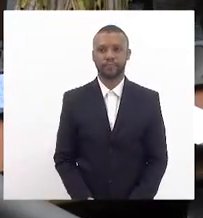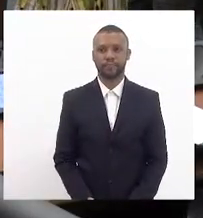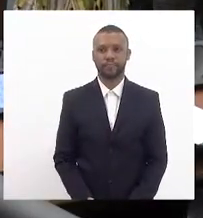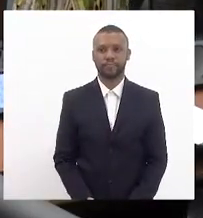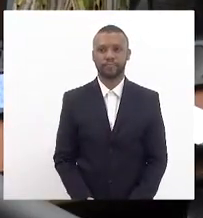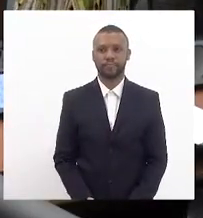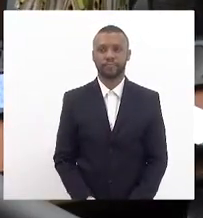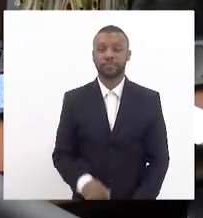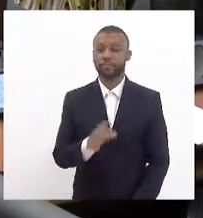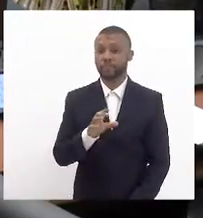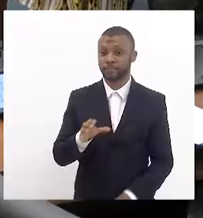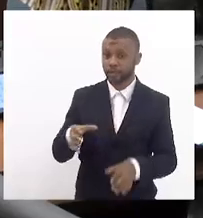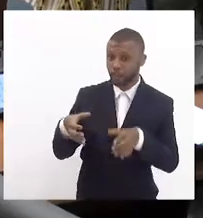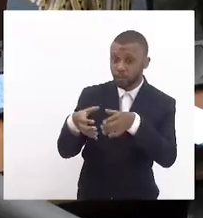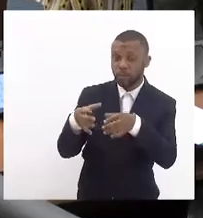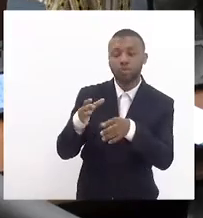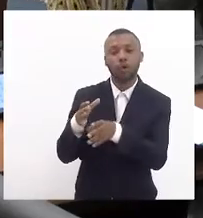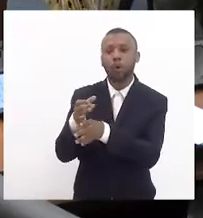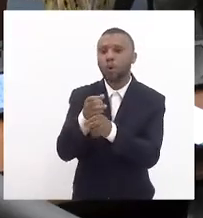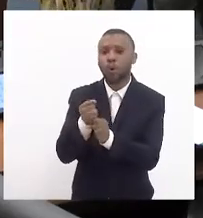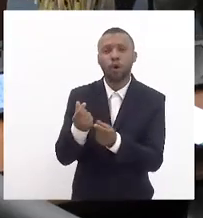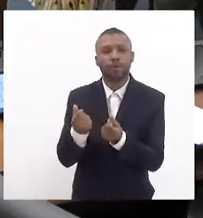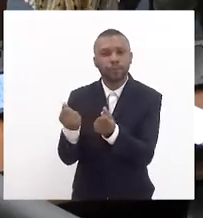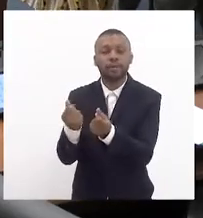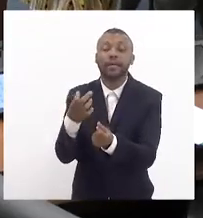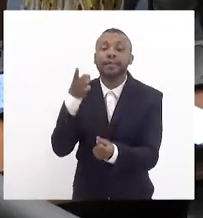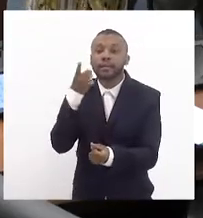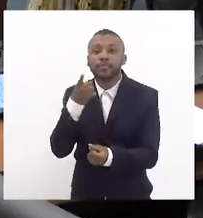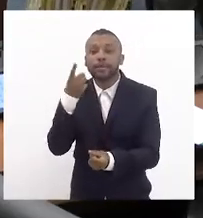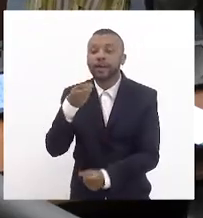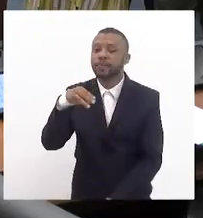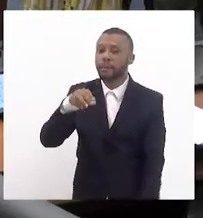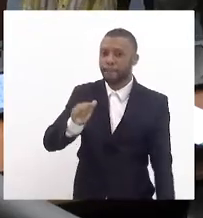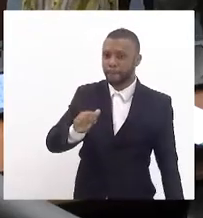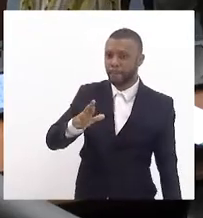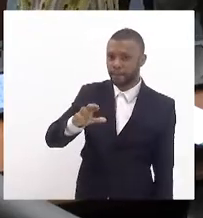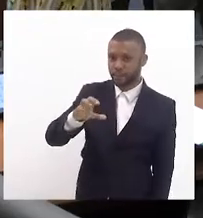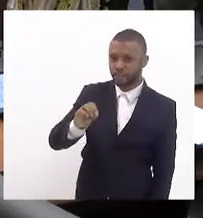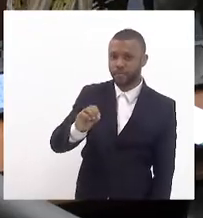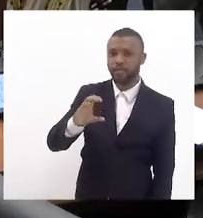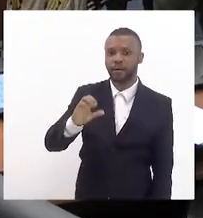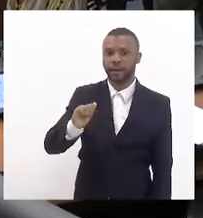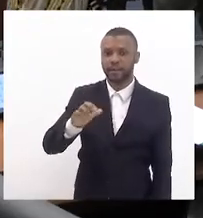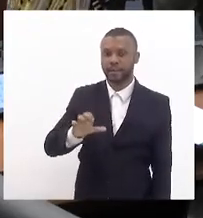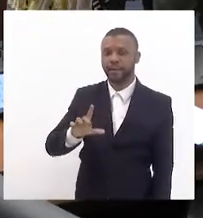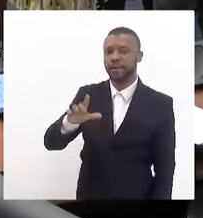Pela Comissão de Orçamento, deputado Márcio Canella.